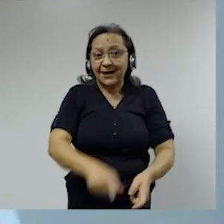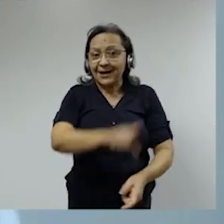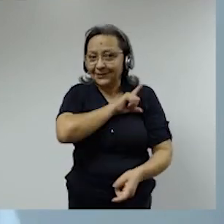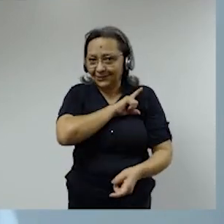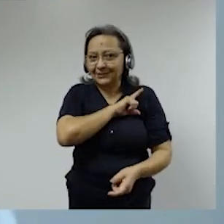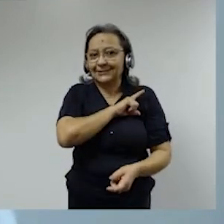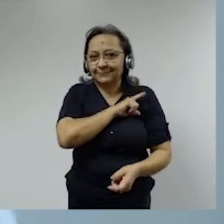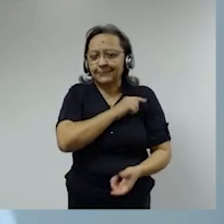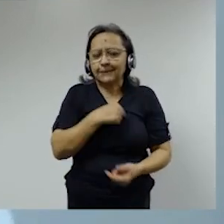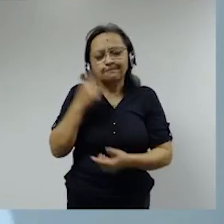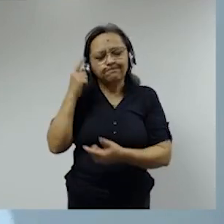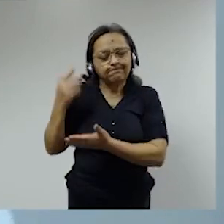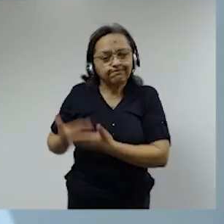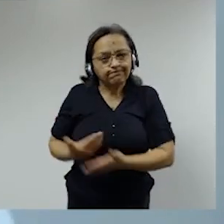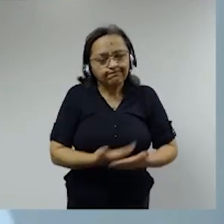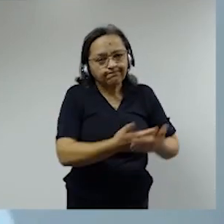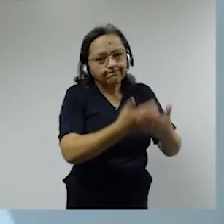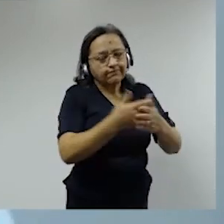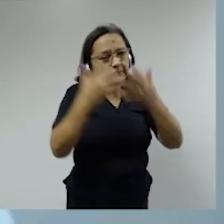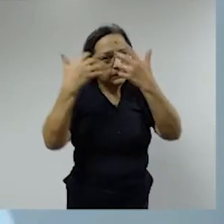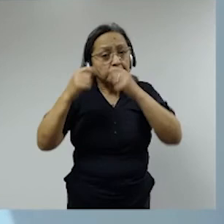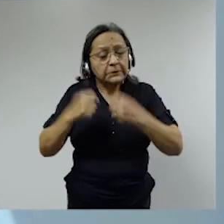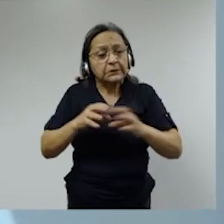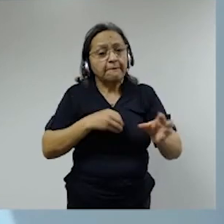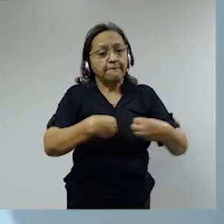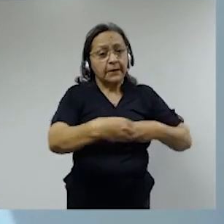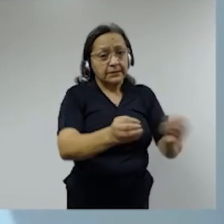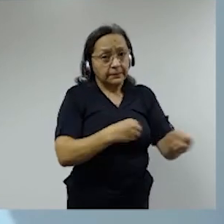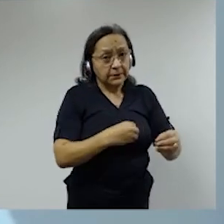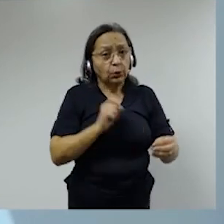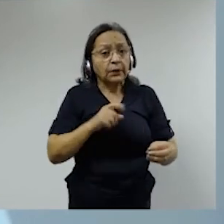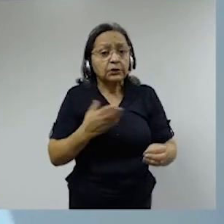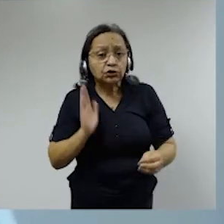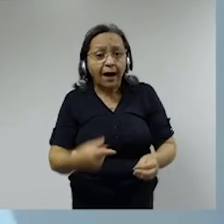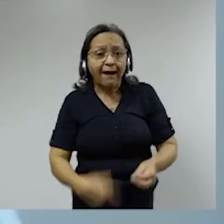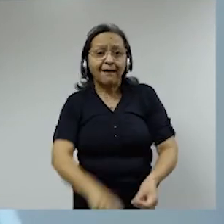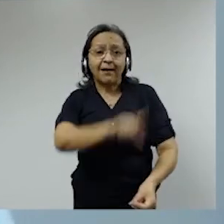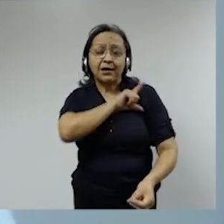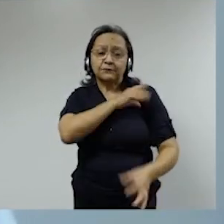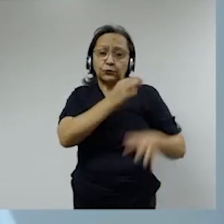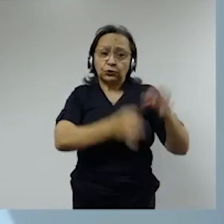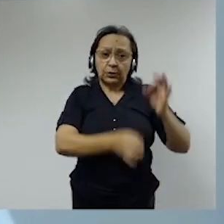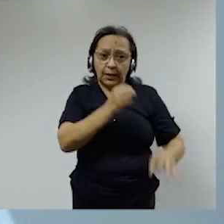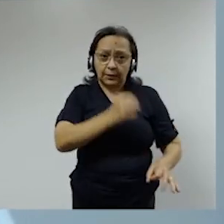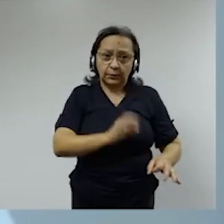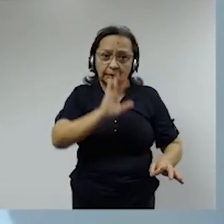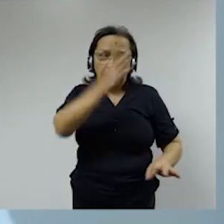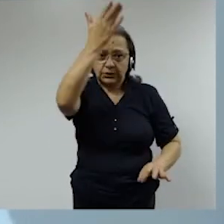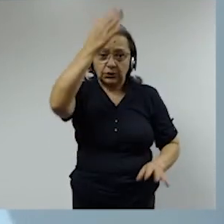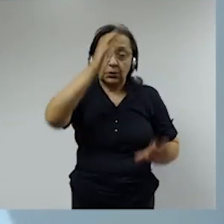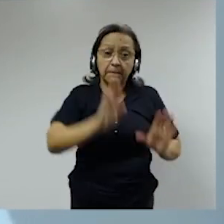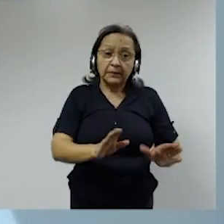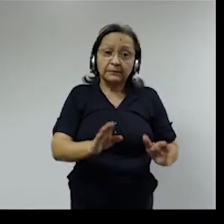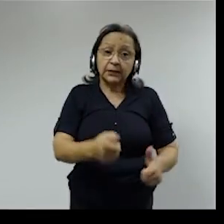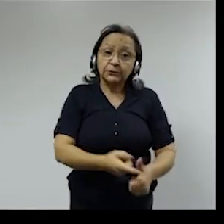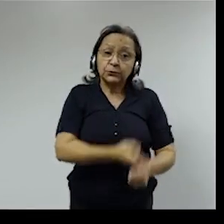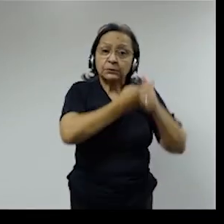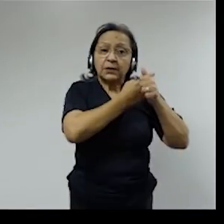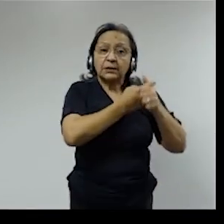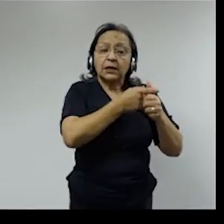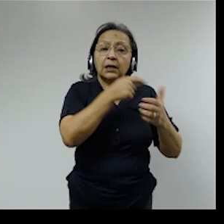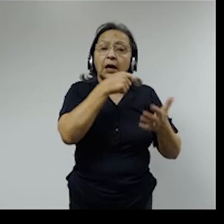penso que é preciso flexibilizar a coisa julgada, não para mudar o seu valor, mas sim para suspender a execução